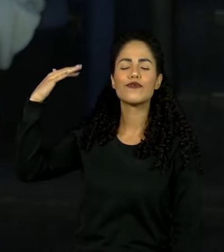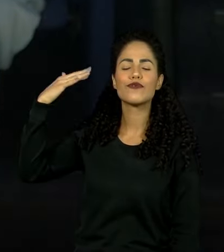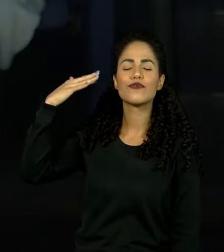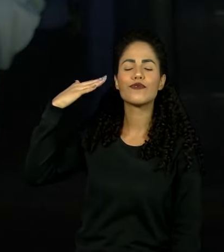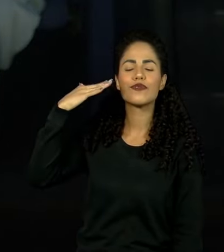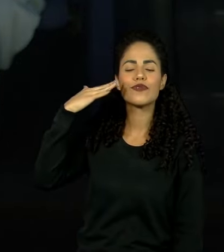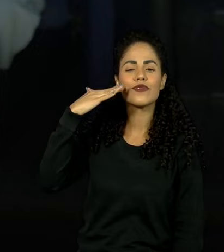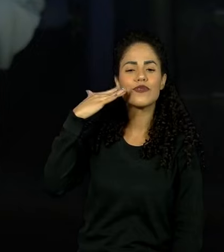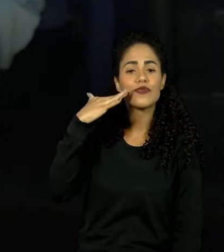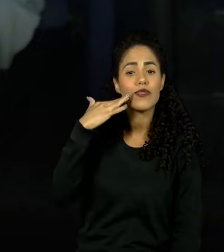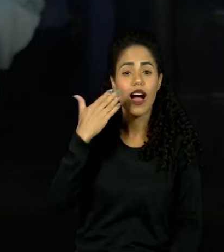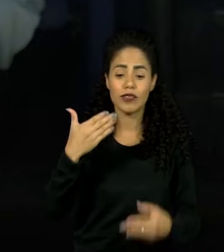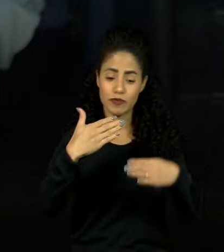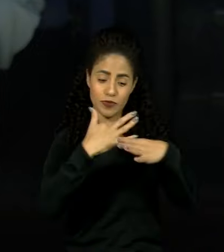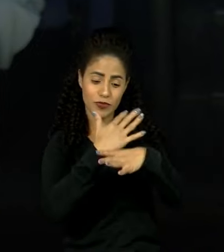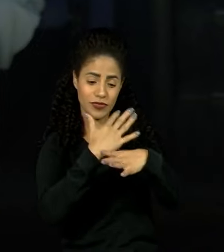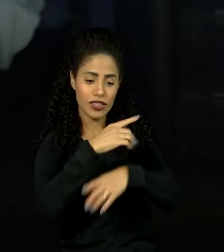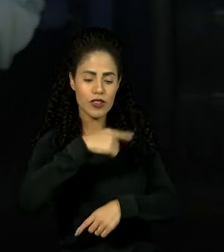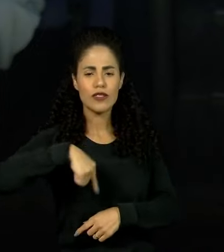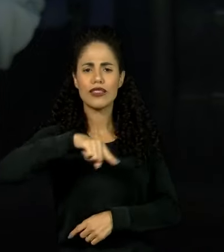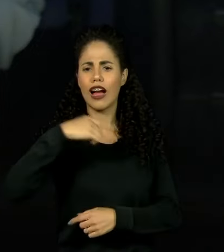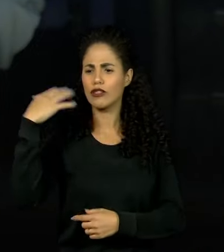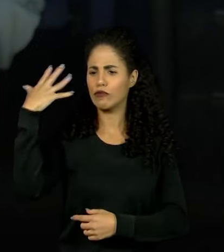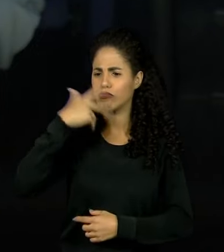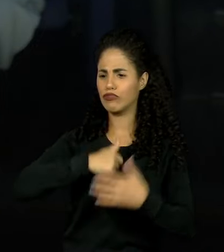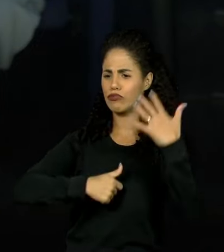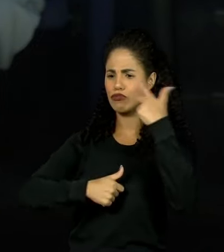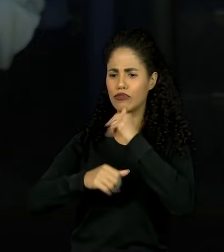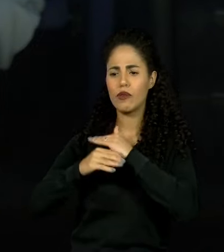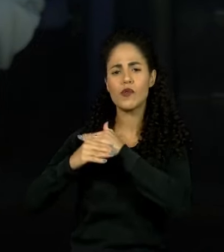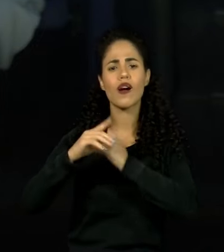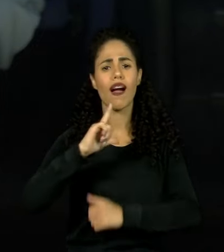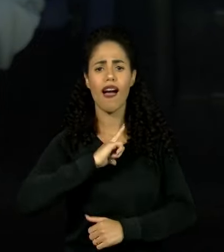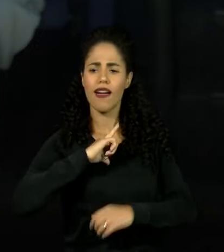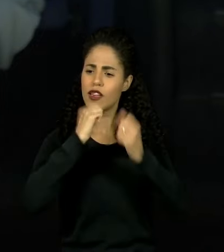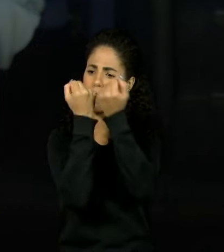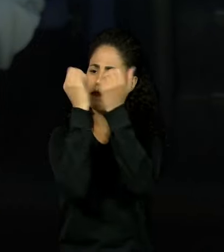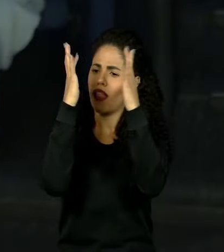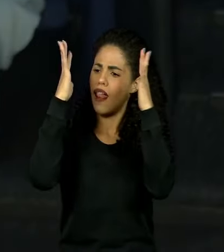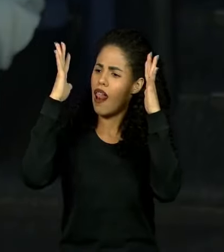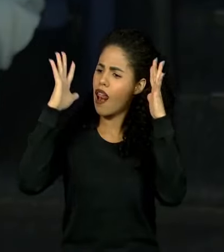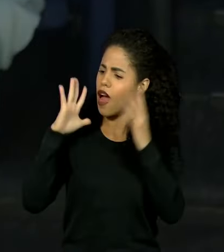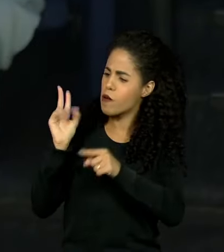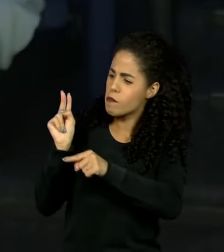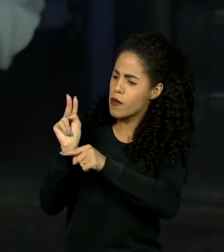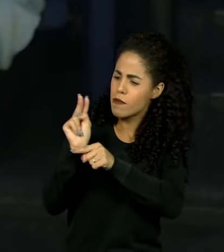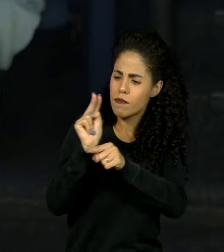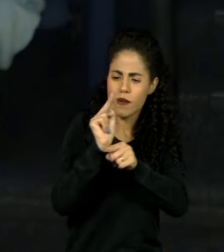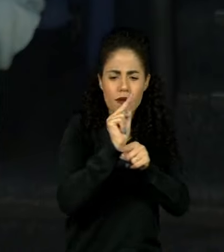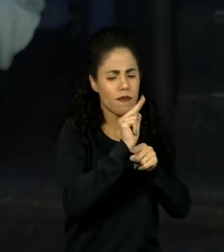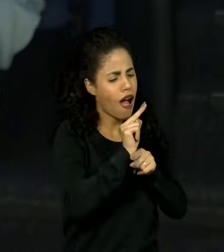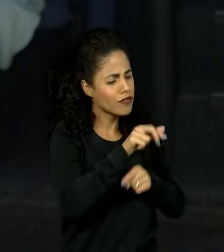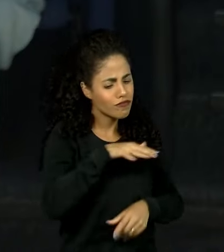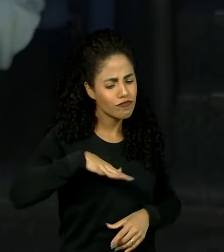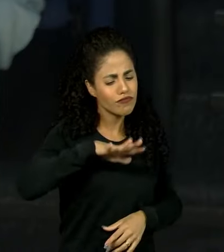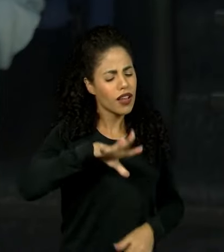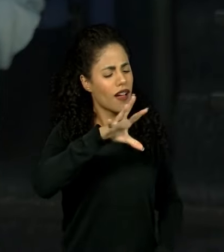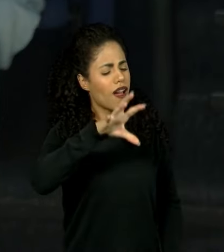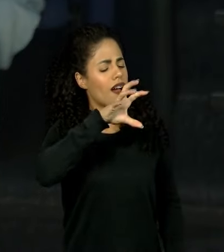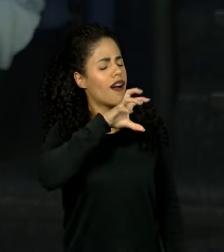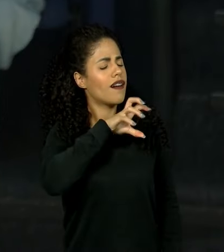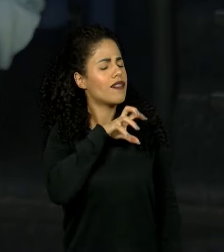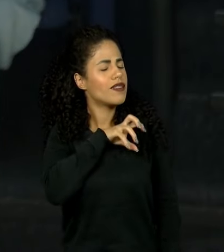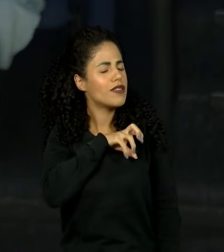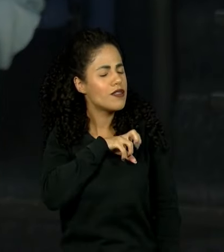loar cidade padrão de beleza foi a natureza quem te proteg cidade de amores Sem